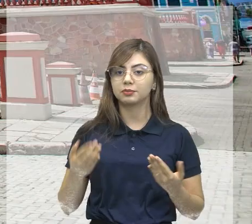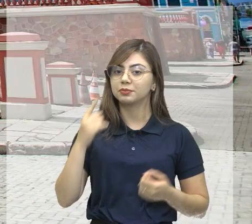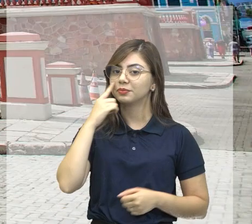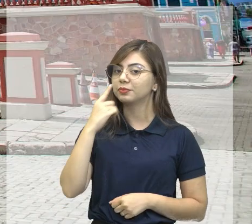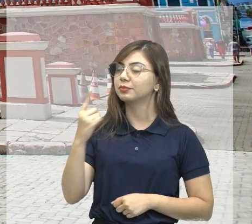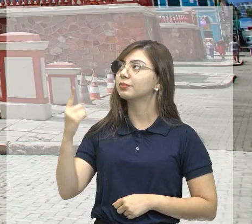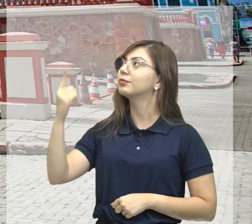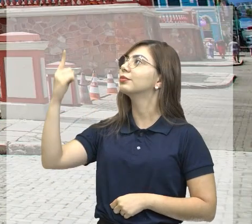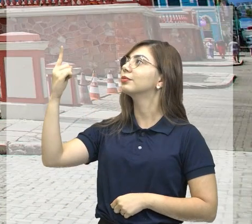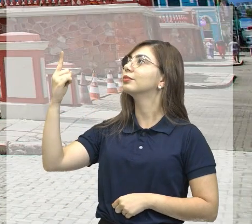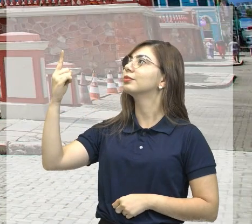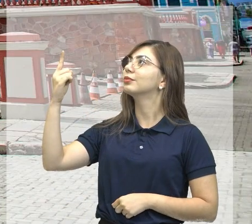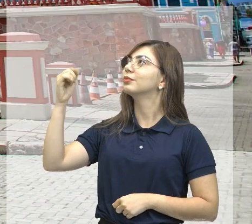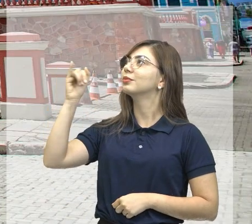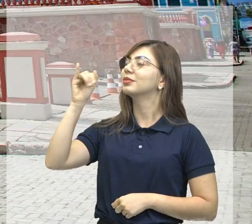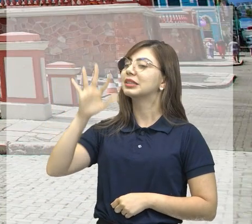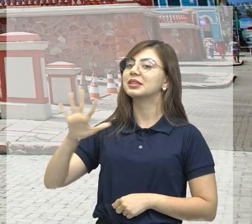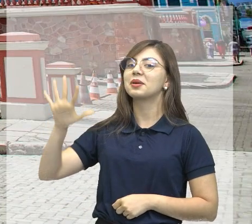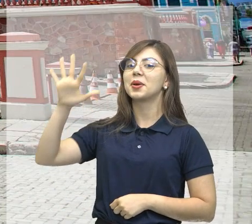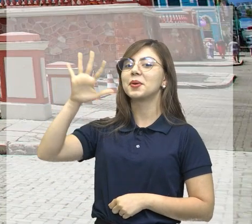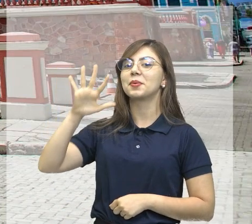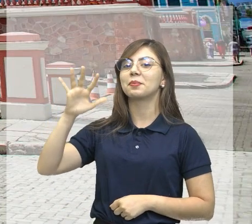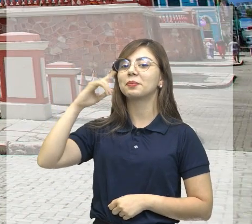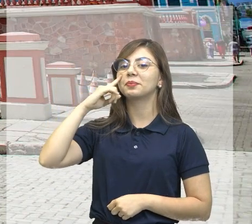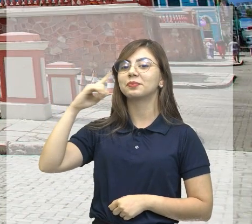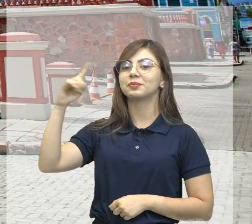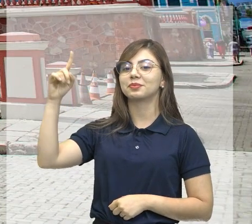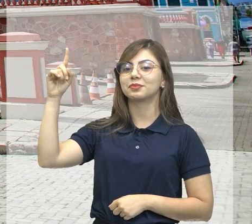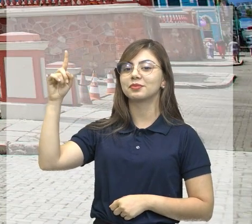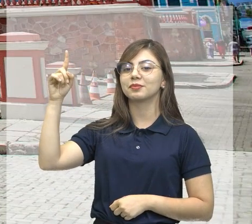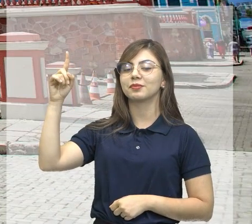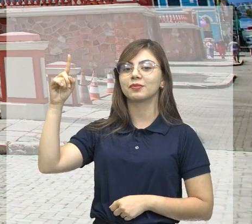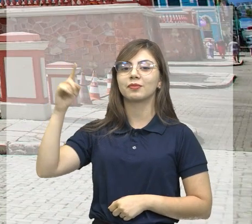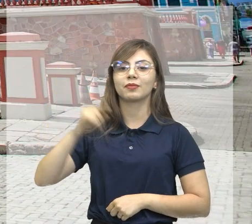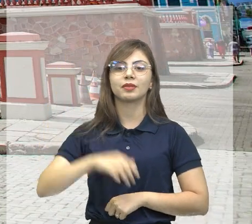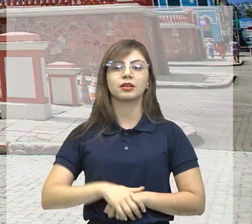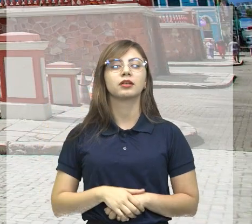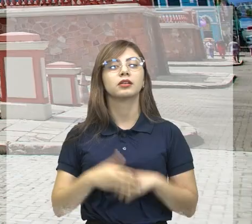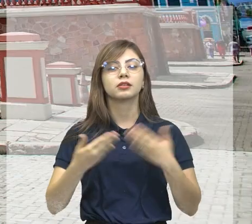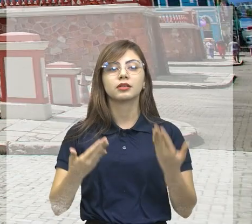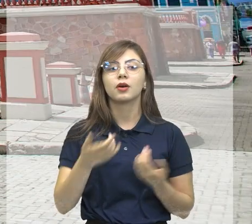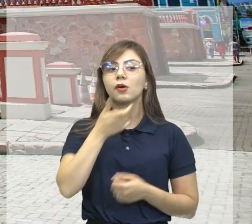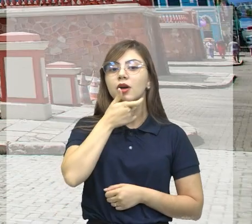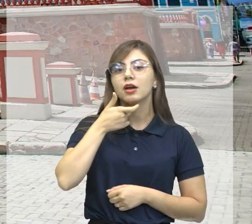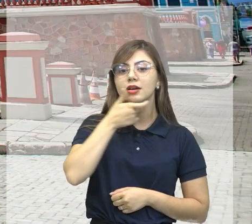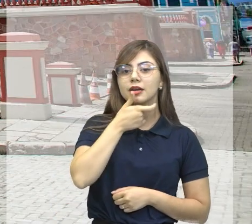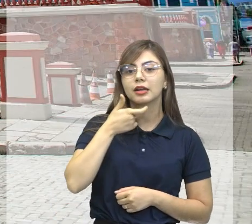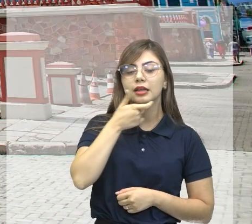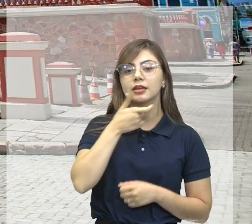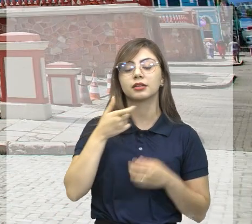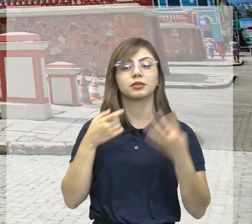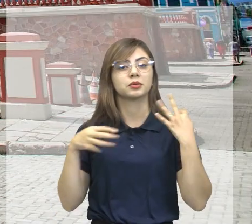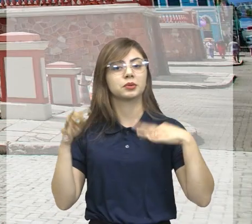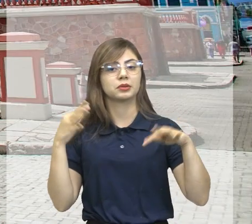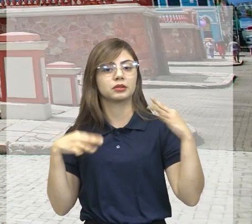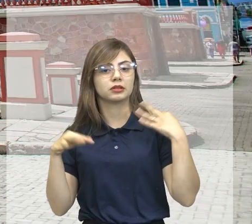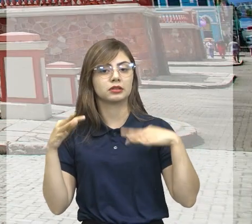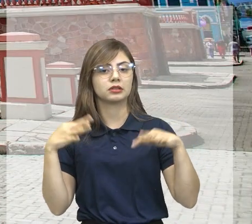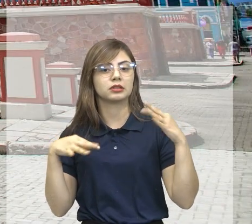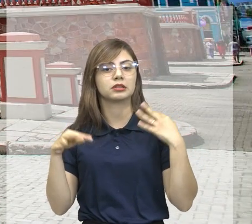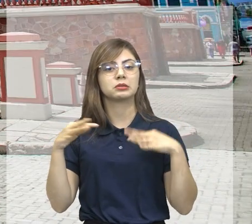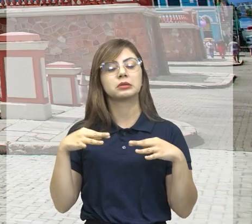ver a imagem, né, de turistas, certo? Então, o inglês, a língua inglesa, é utilizada onde?